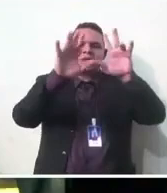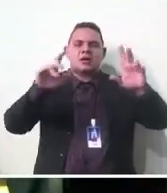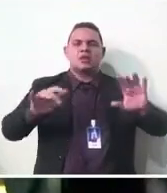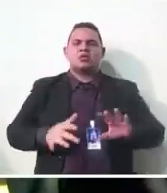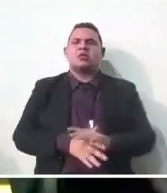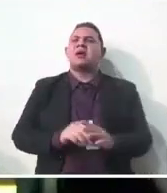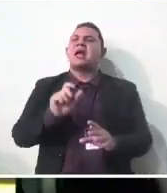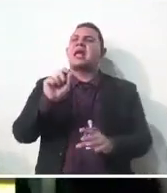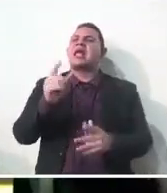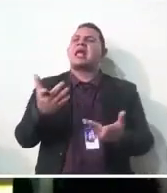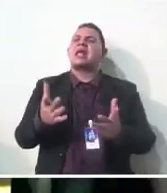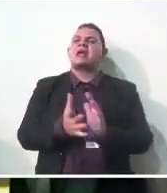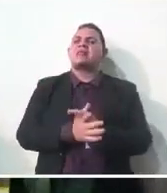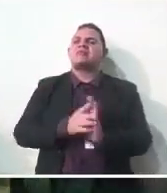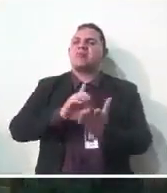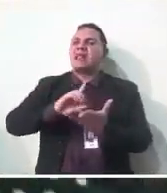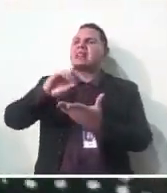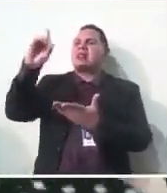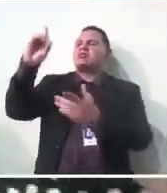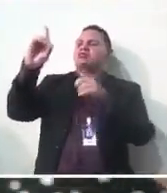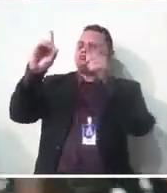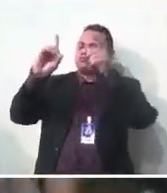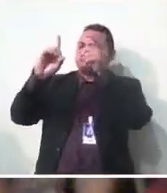Quem é ele? É o Senhor,